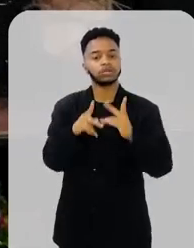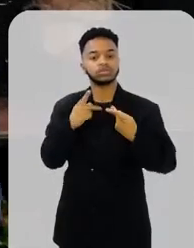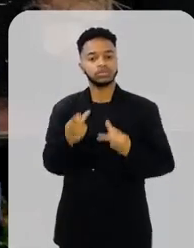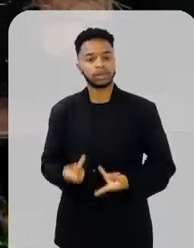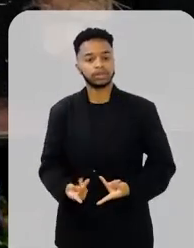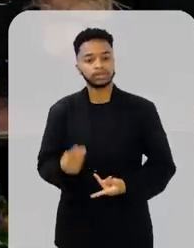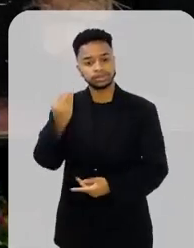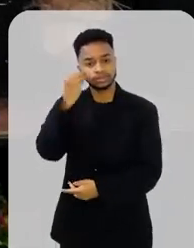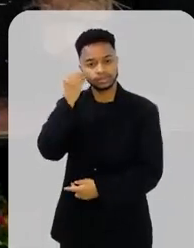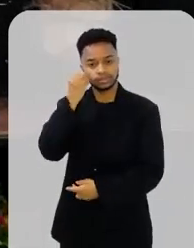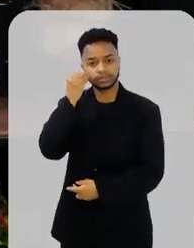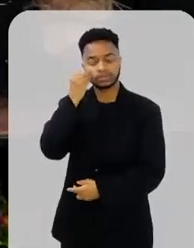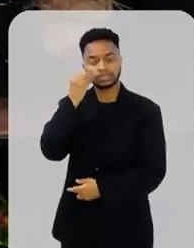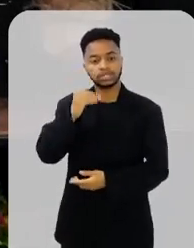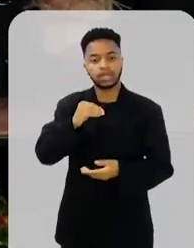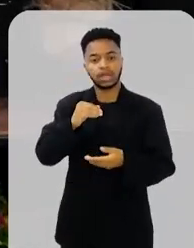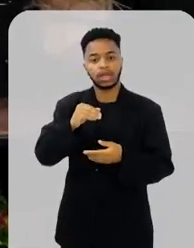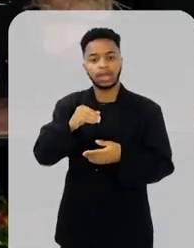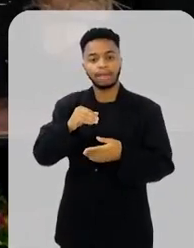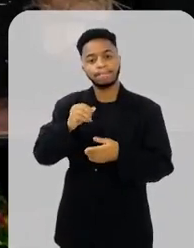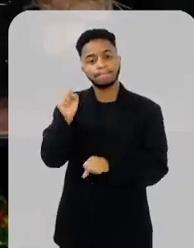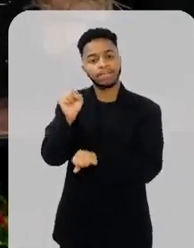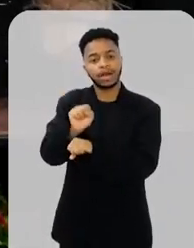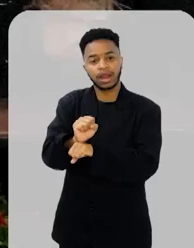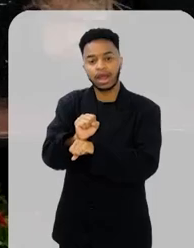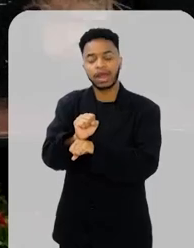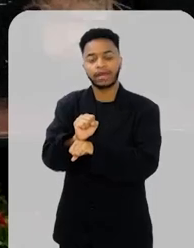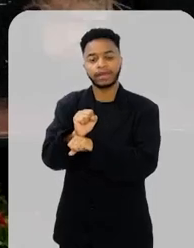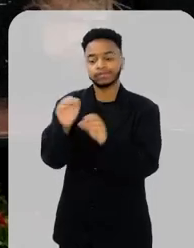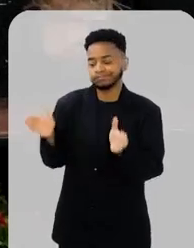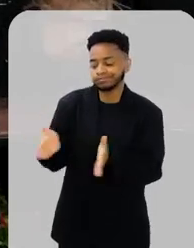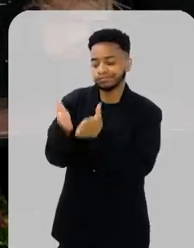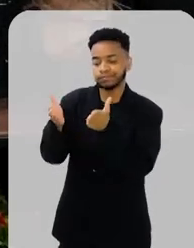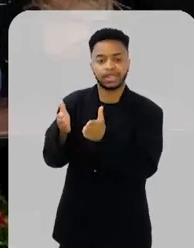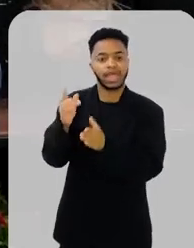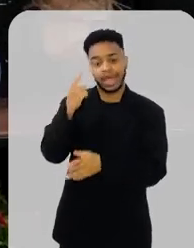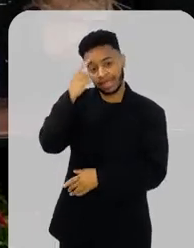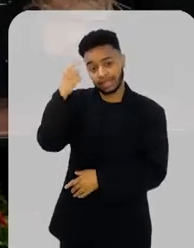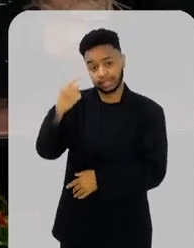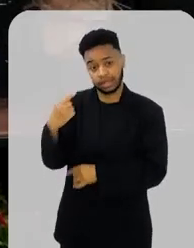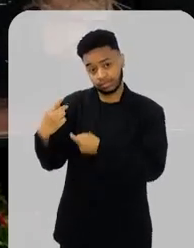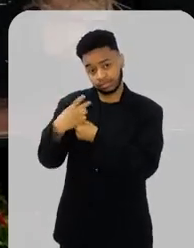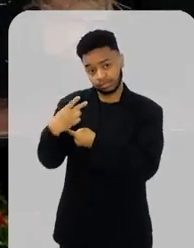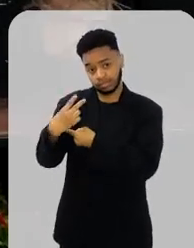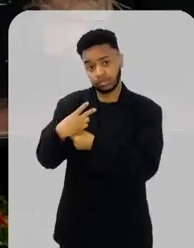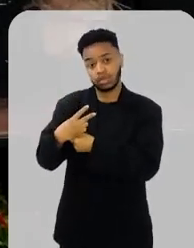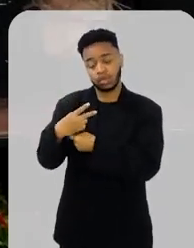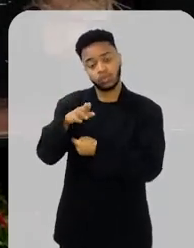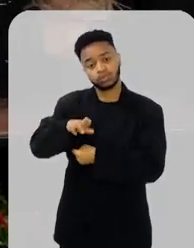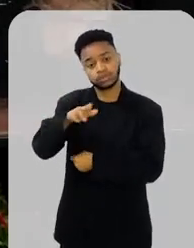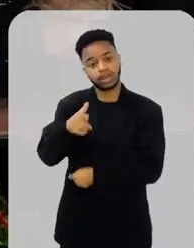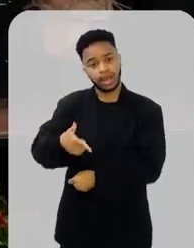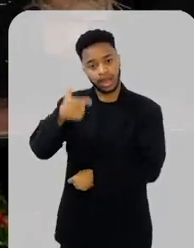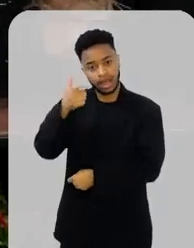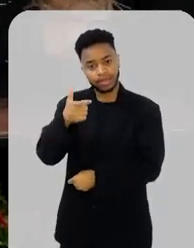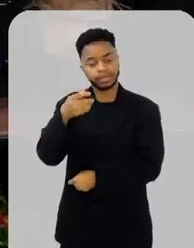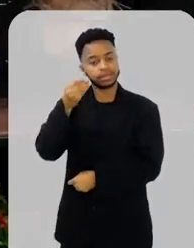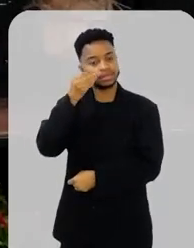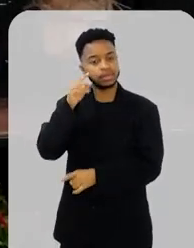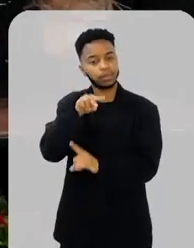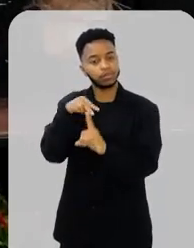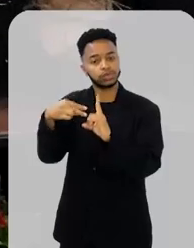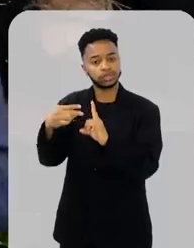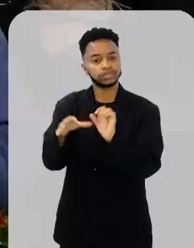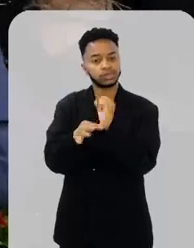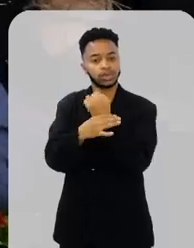como uma forma de desmobilização dessa falsa ideia da autodefesa e do armamento como uma perspectiva